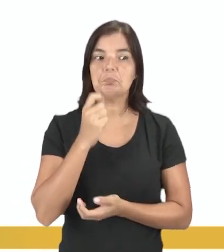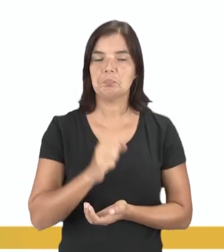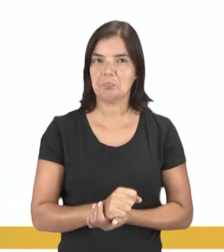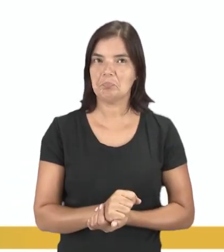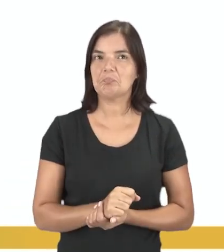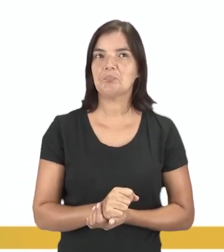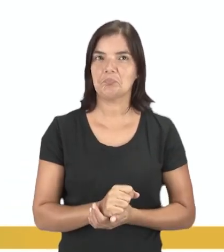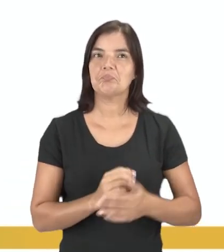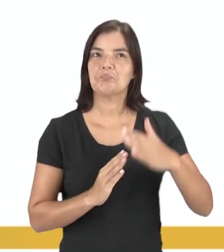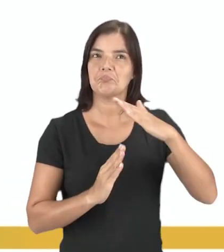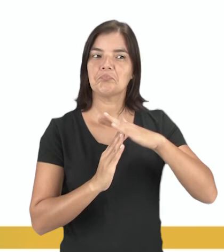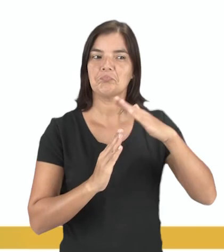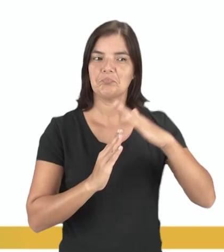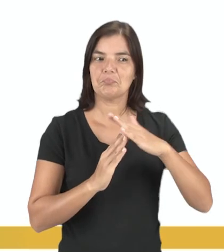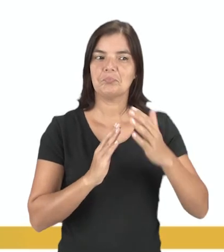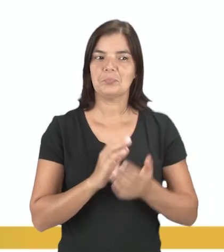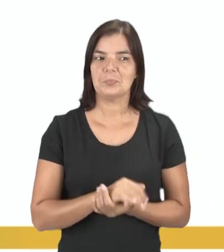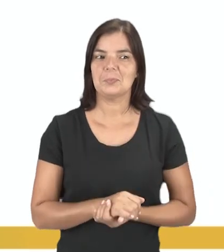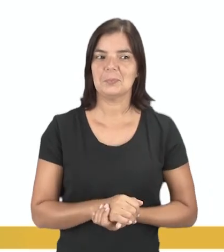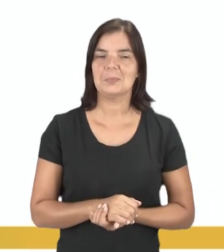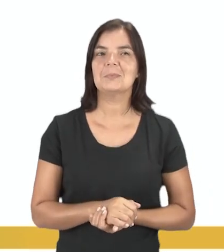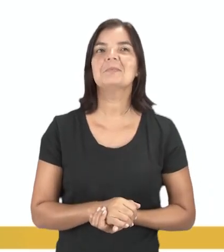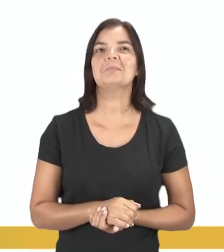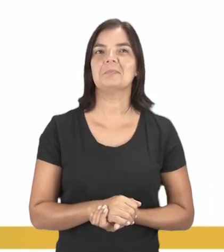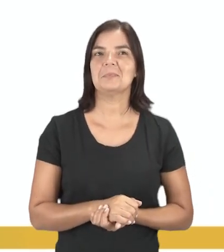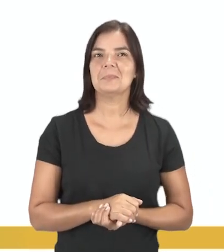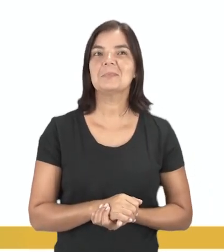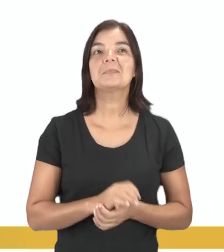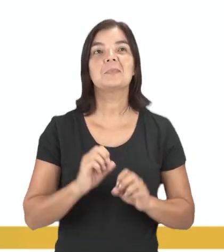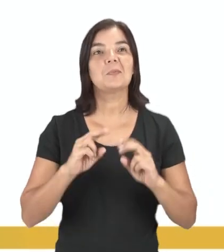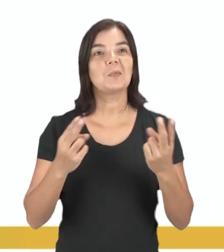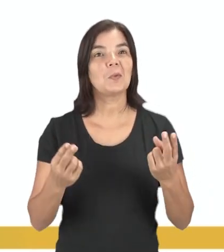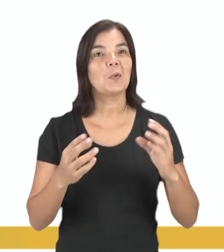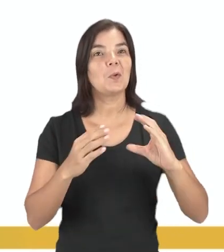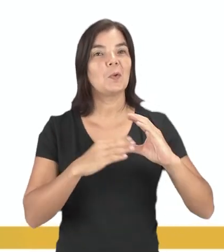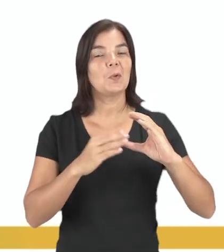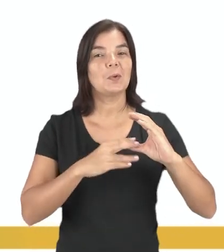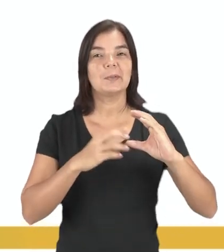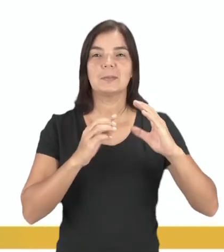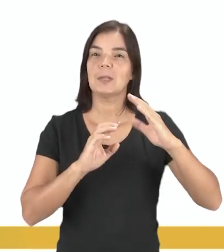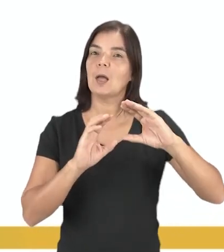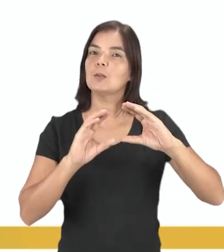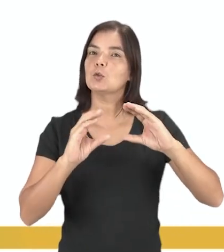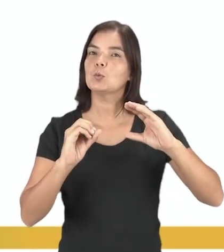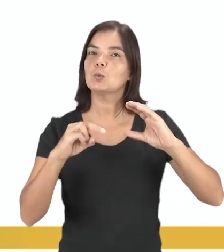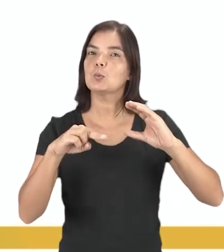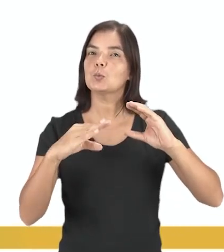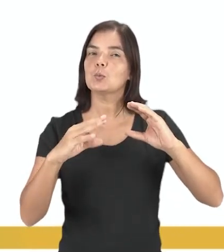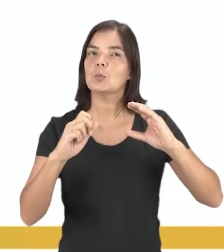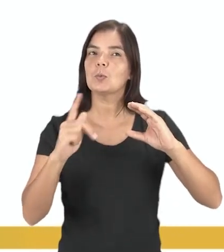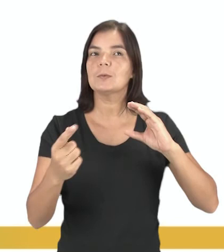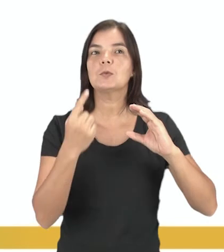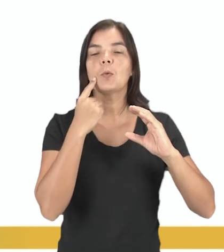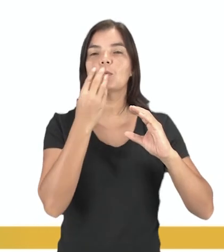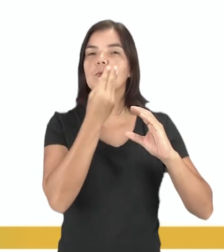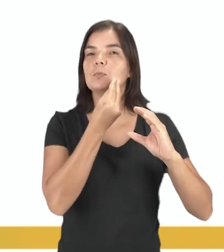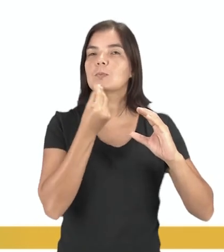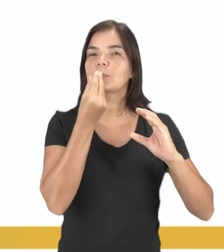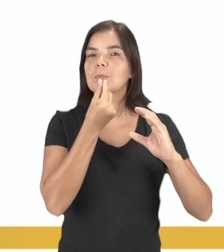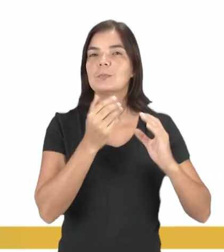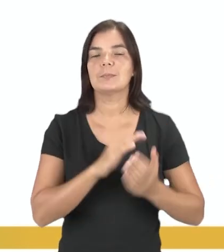no teto da cavidade nasais, ou nas conchas nasais, ou no palato?